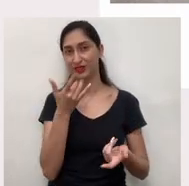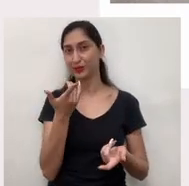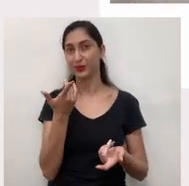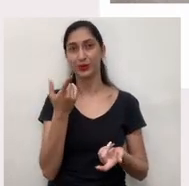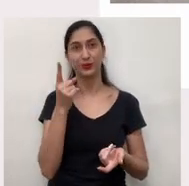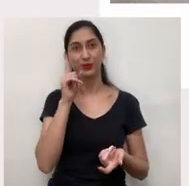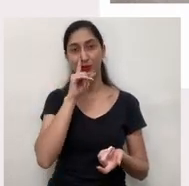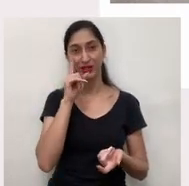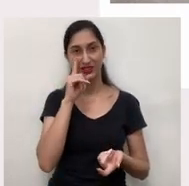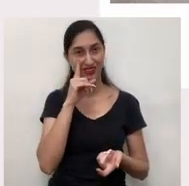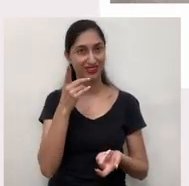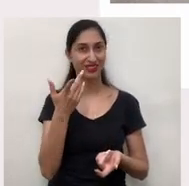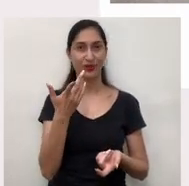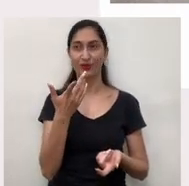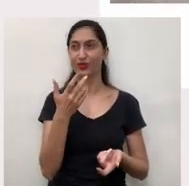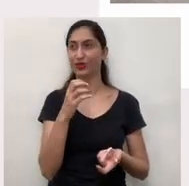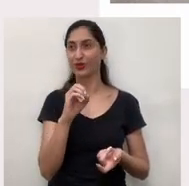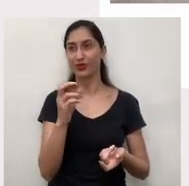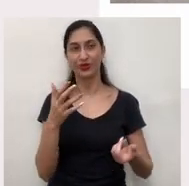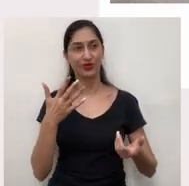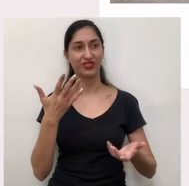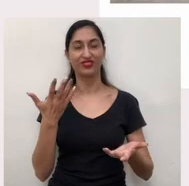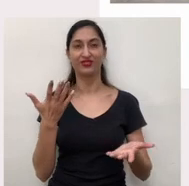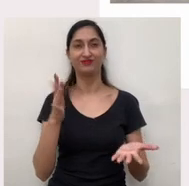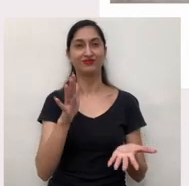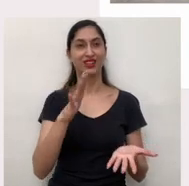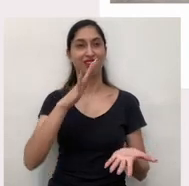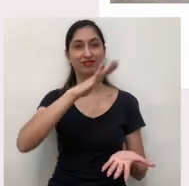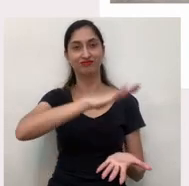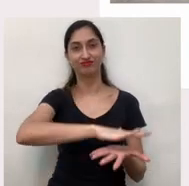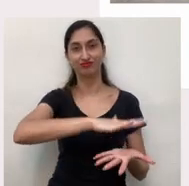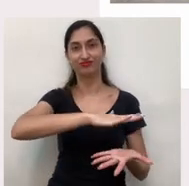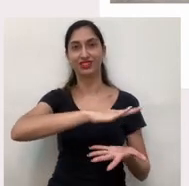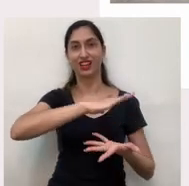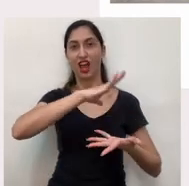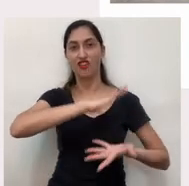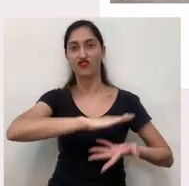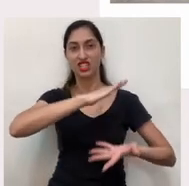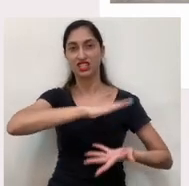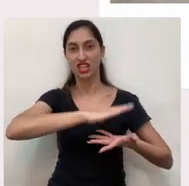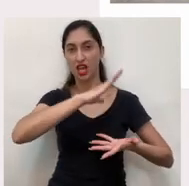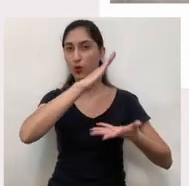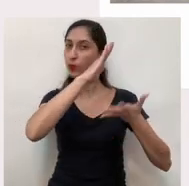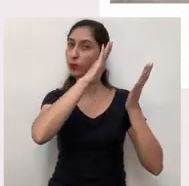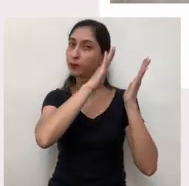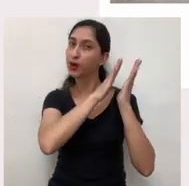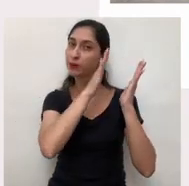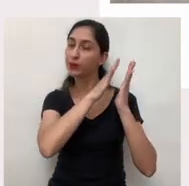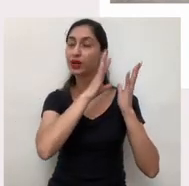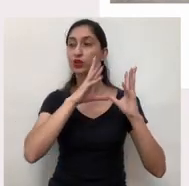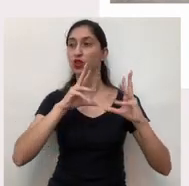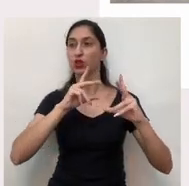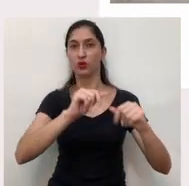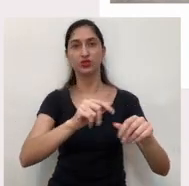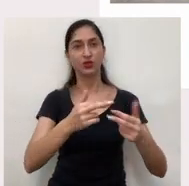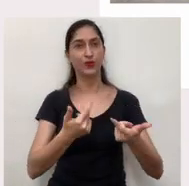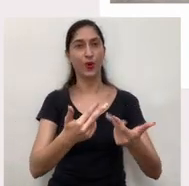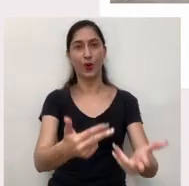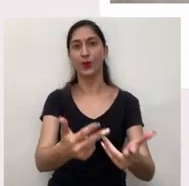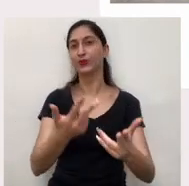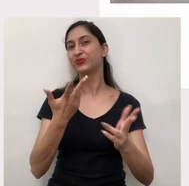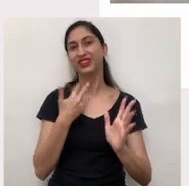vai para uma fronha de travesseiro e por aí vai, né? Se você se descola da fachada, sobram